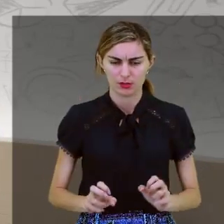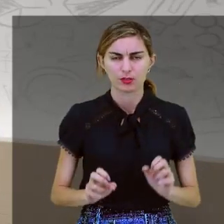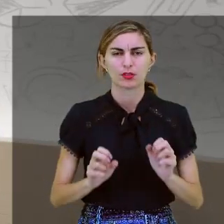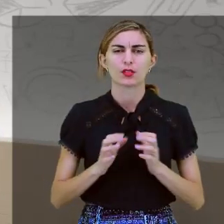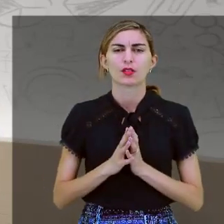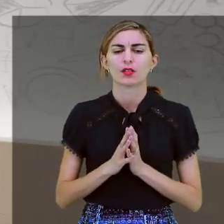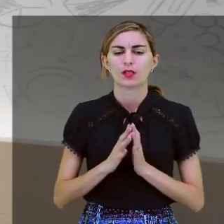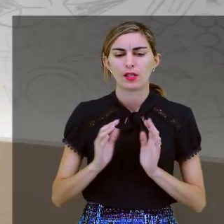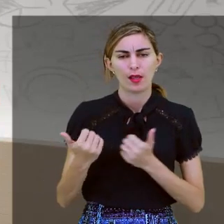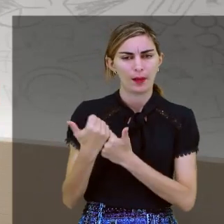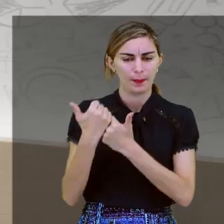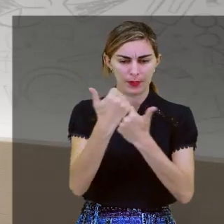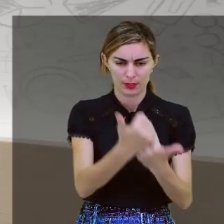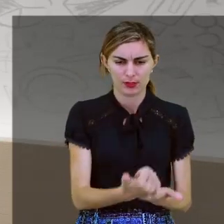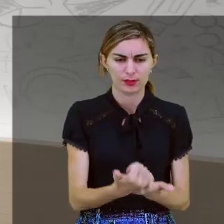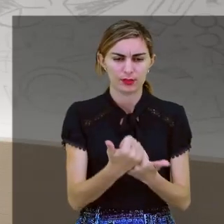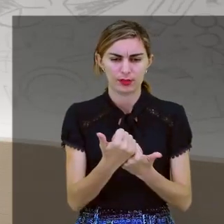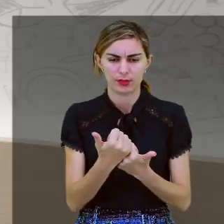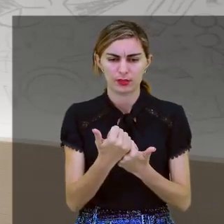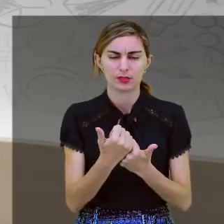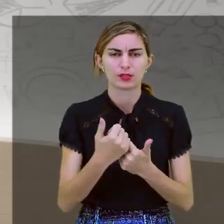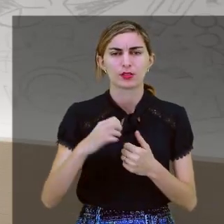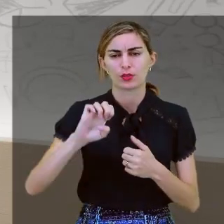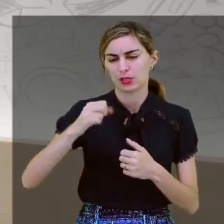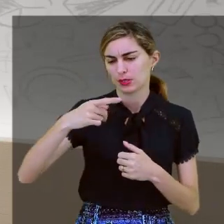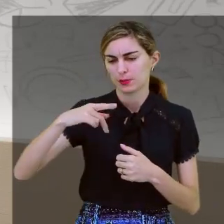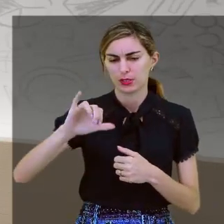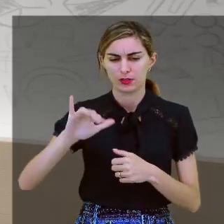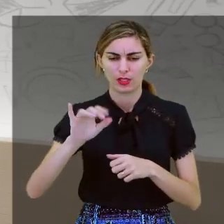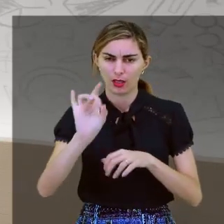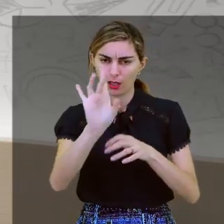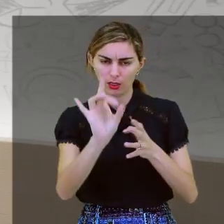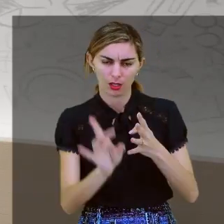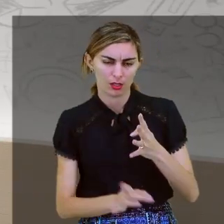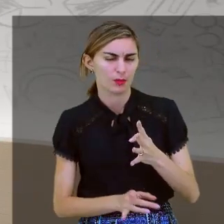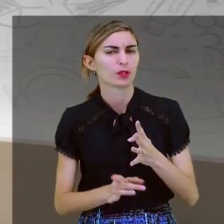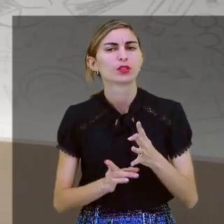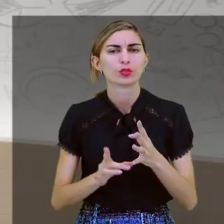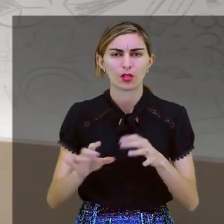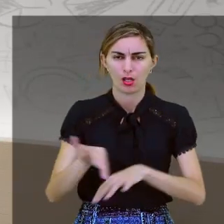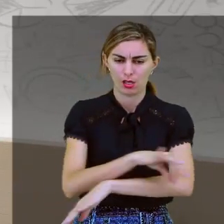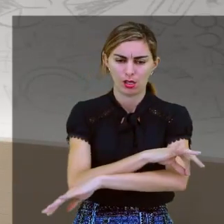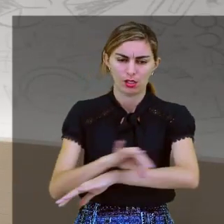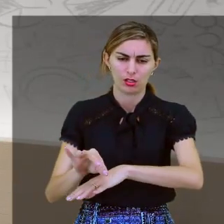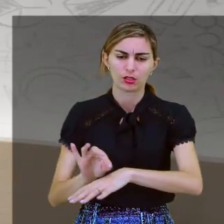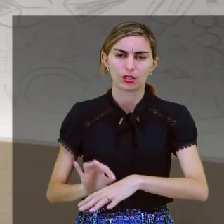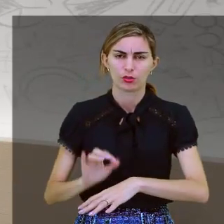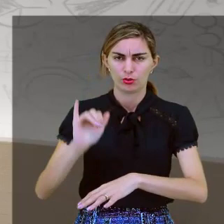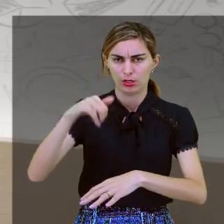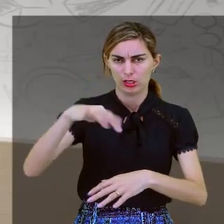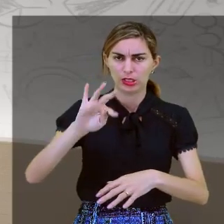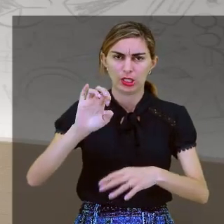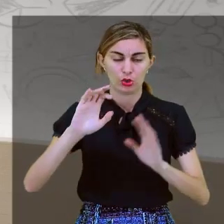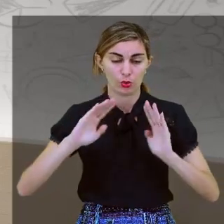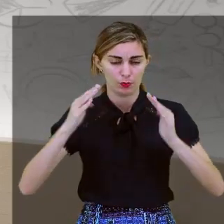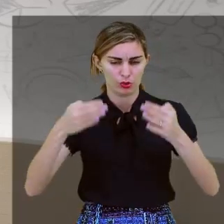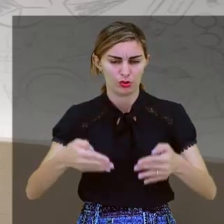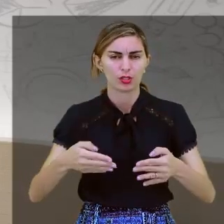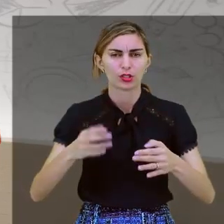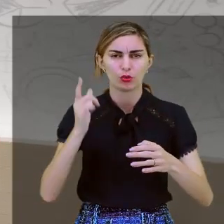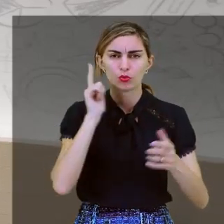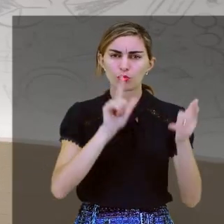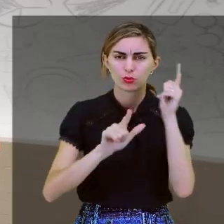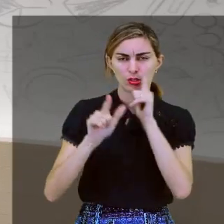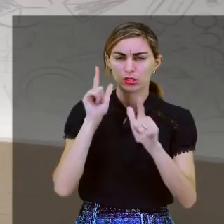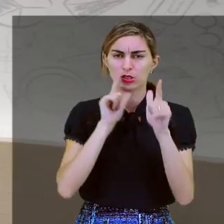da representação, da especificação e do detalhamento em arquitetura e interiores. O objetivo é que vocês